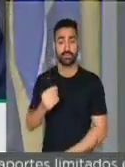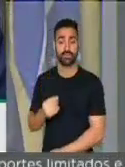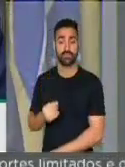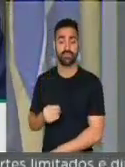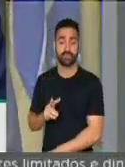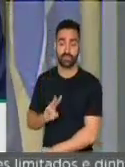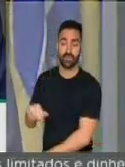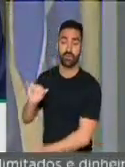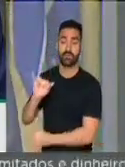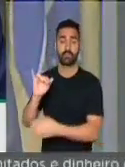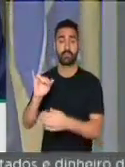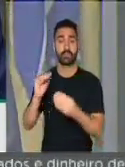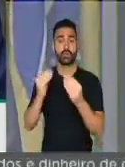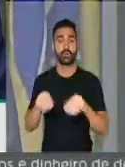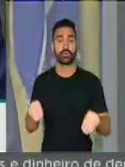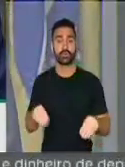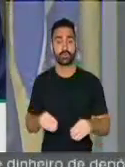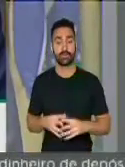prejudicar